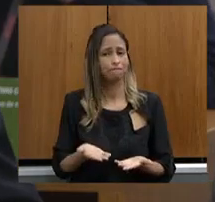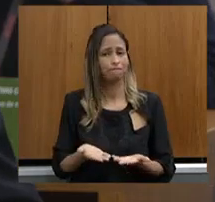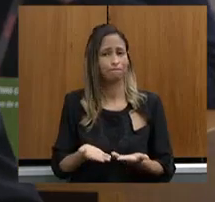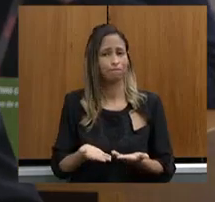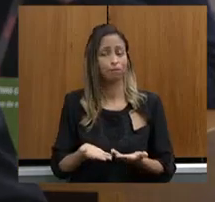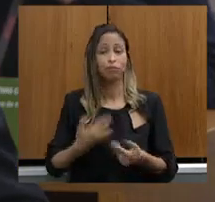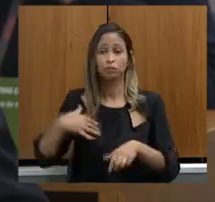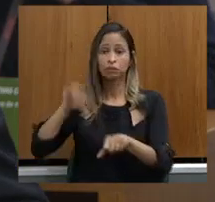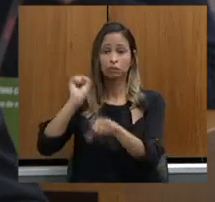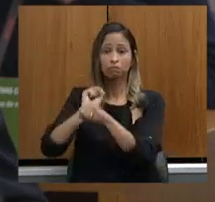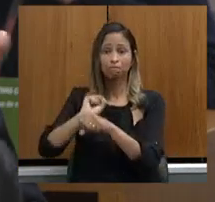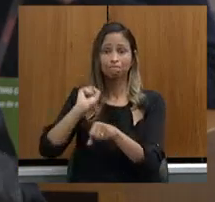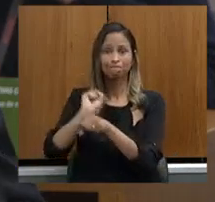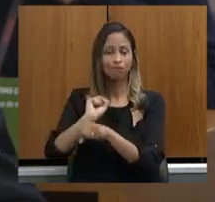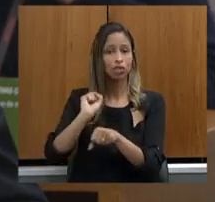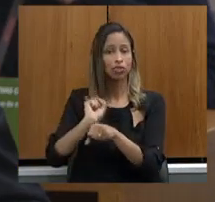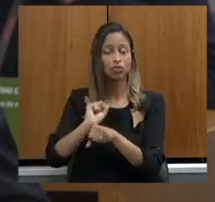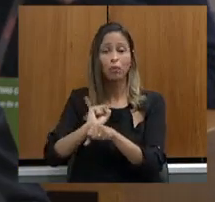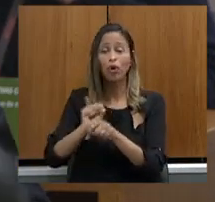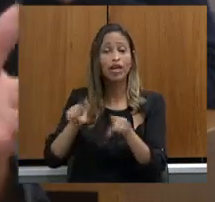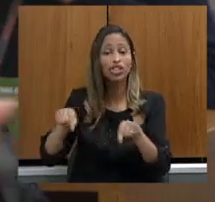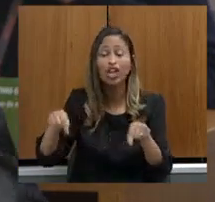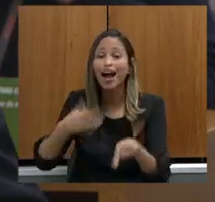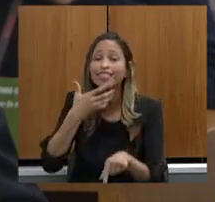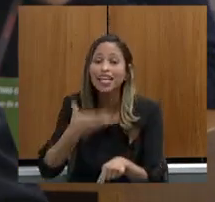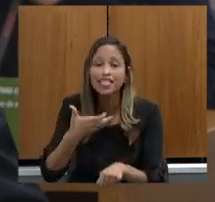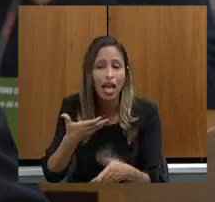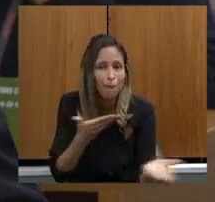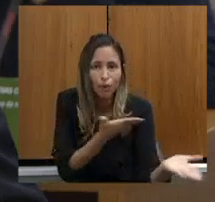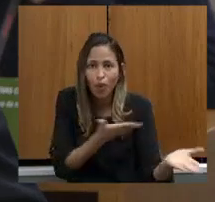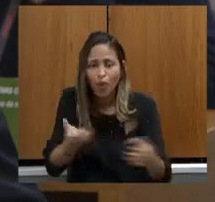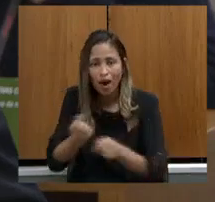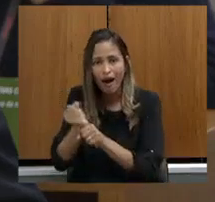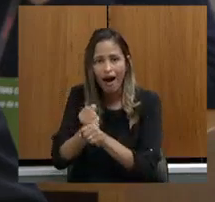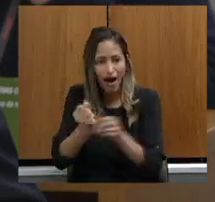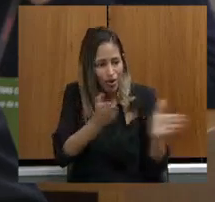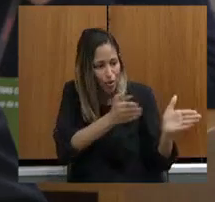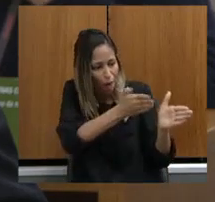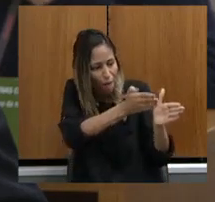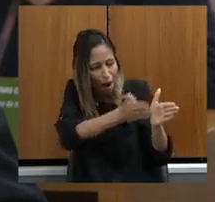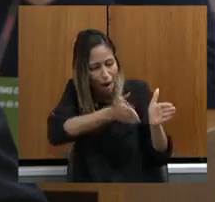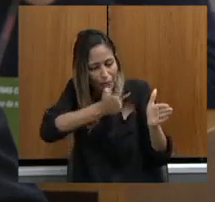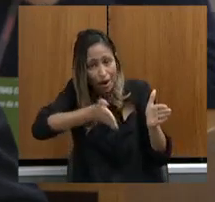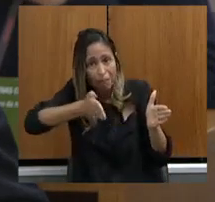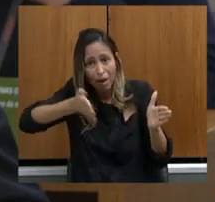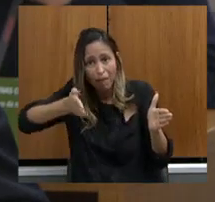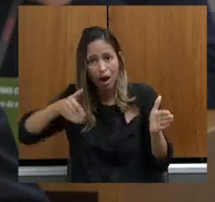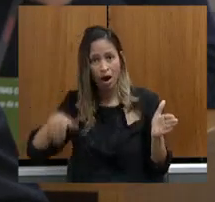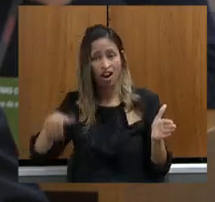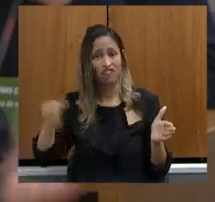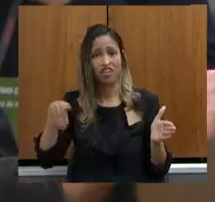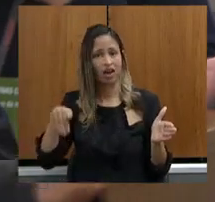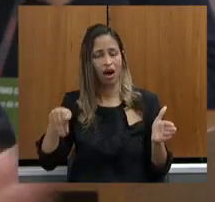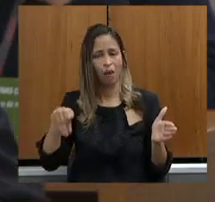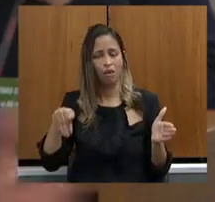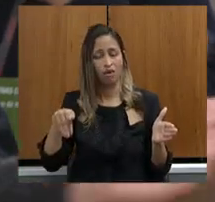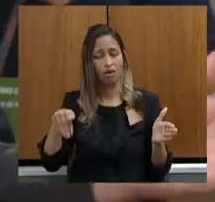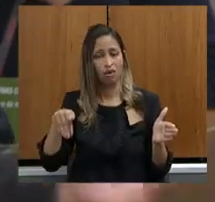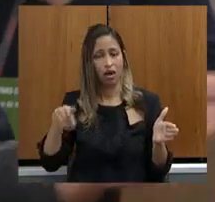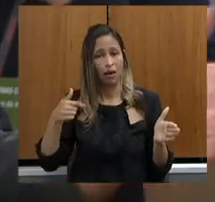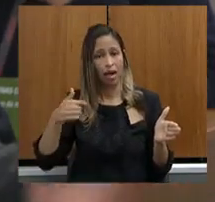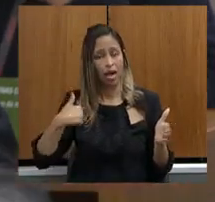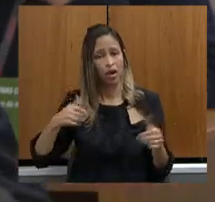é estou guardando ansiosamente o ano tá acabando o período para isso é um rato tá chegando ao final Eu espero